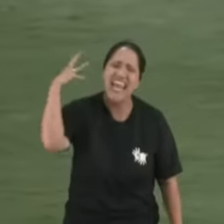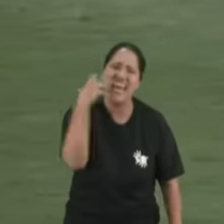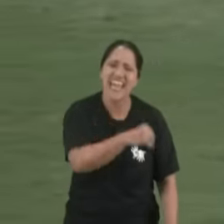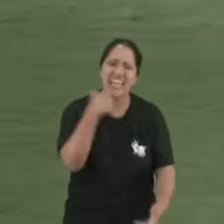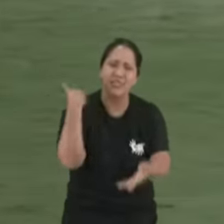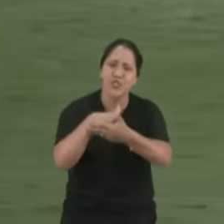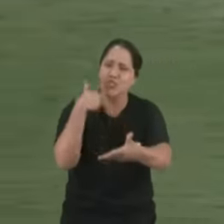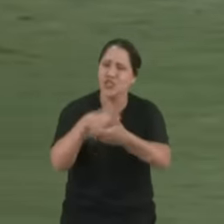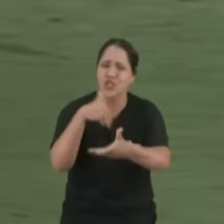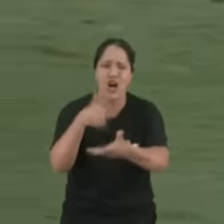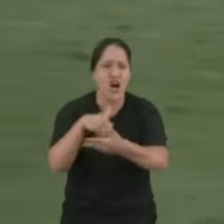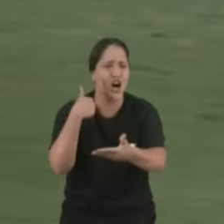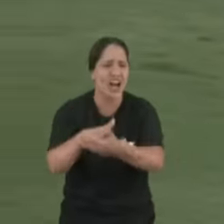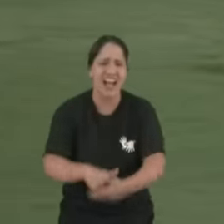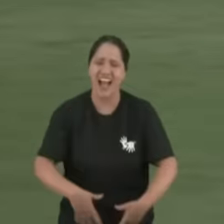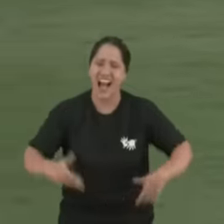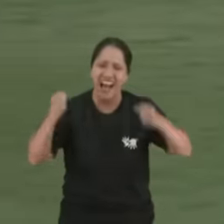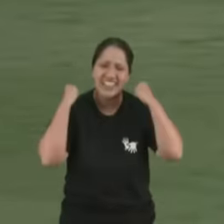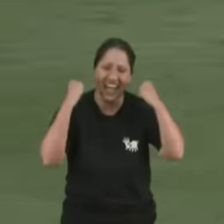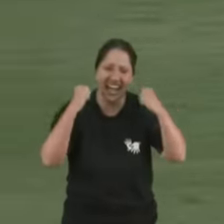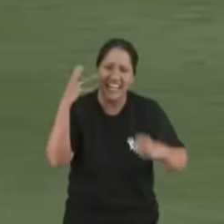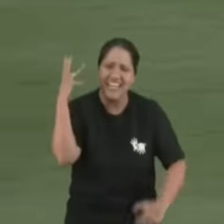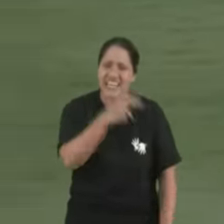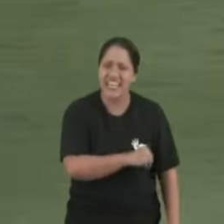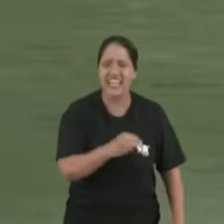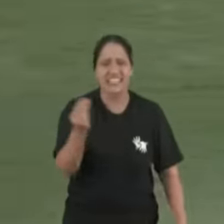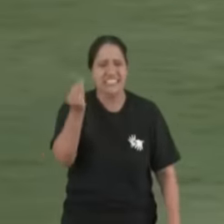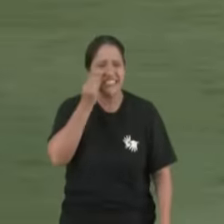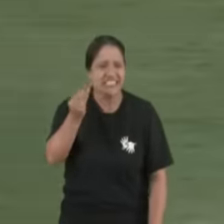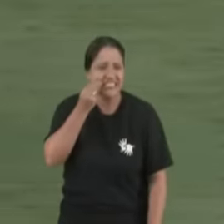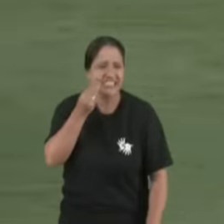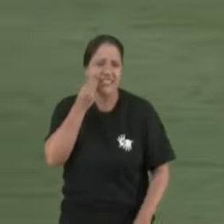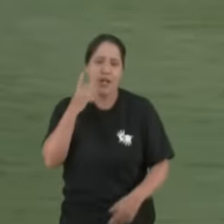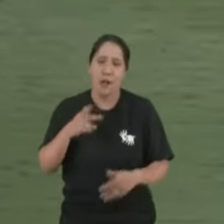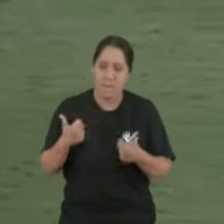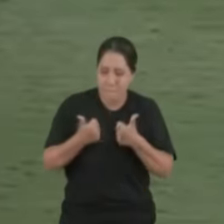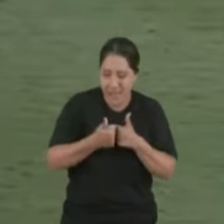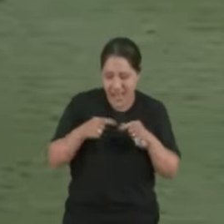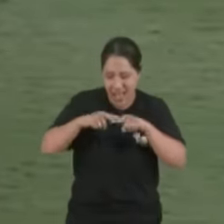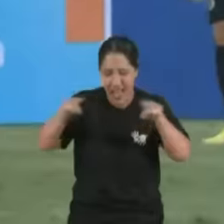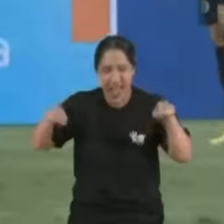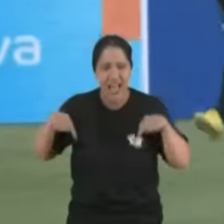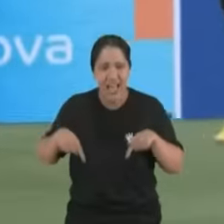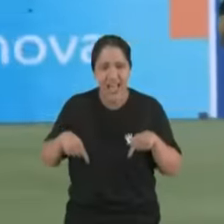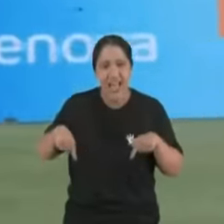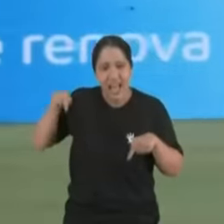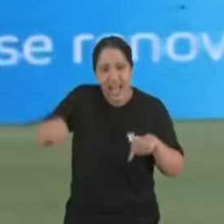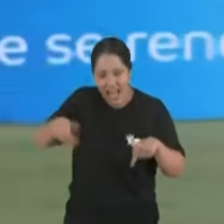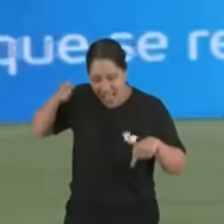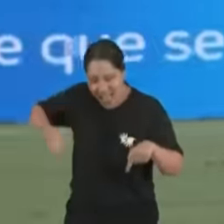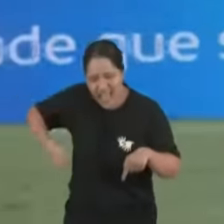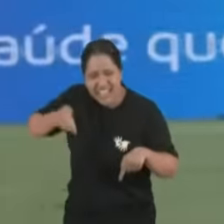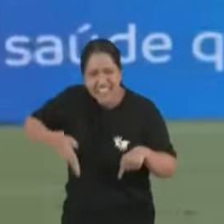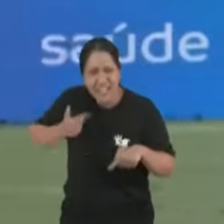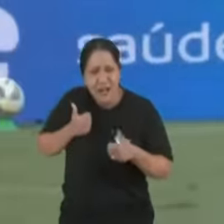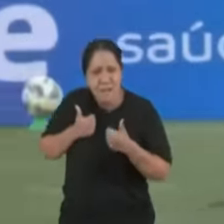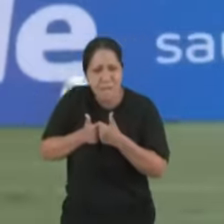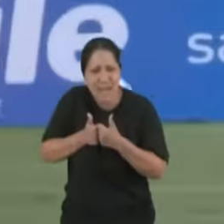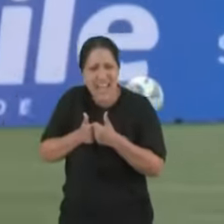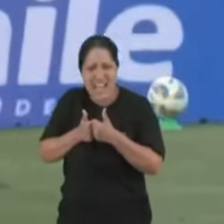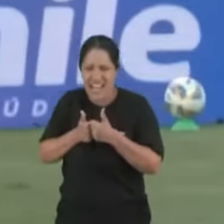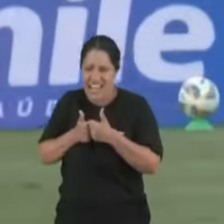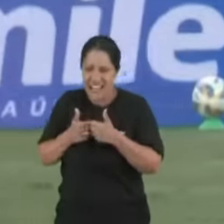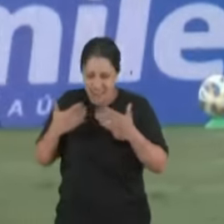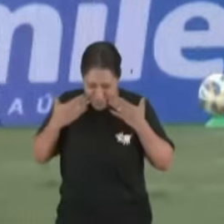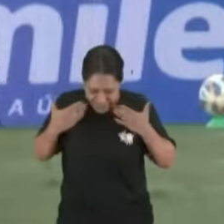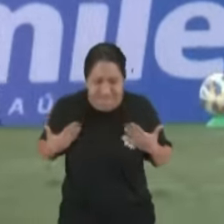Jogada desde o lance do Anselmo Ramon, aqui perto da linha lateral, perto da linha intermediária, ao passe lá na